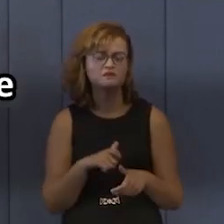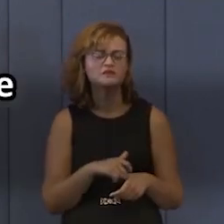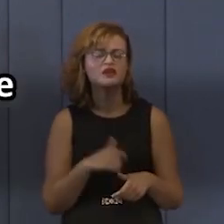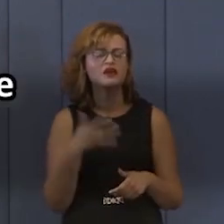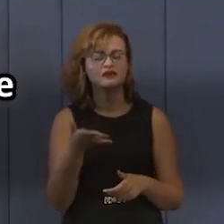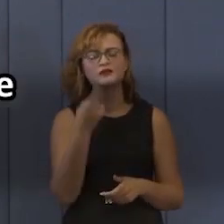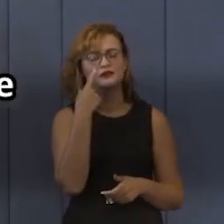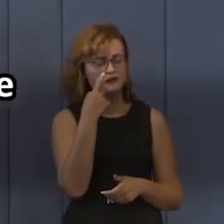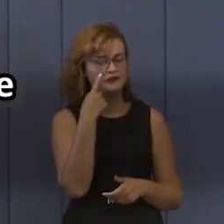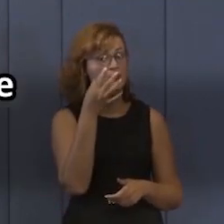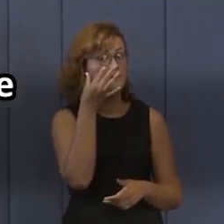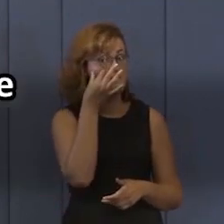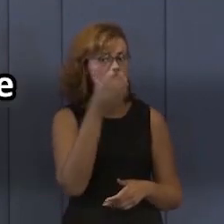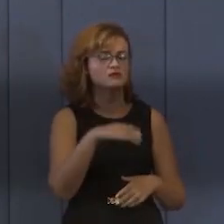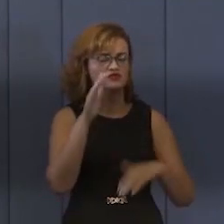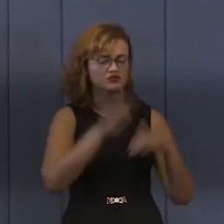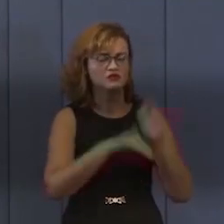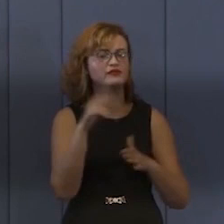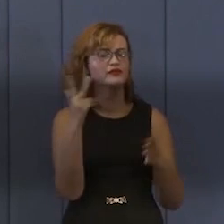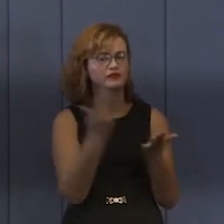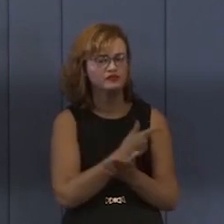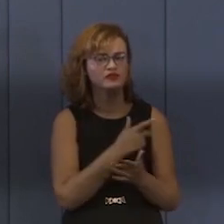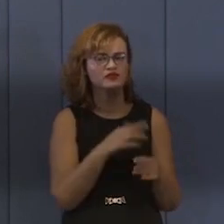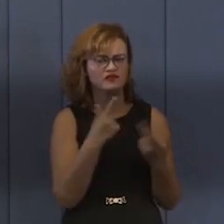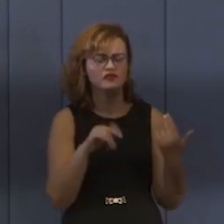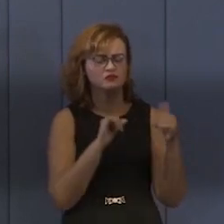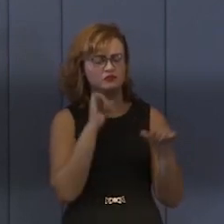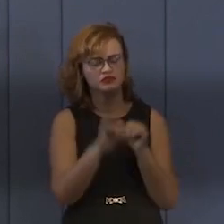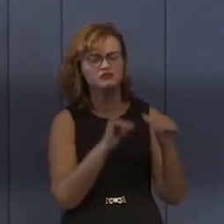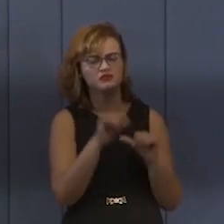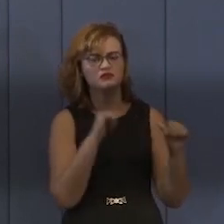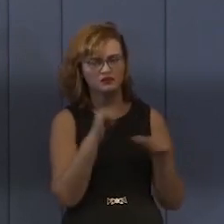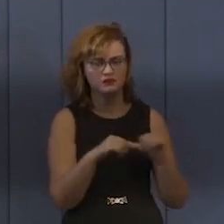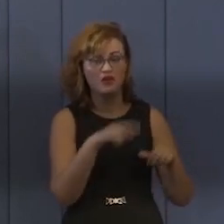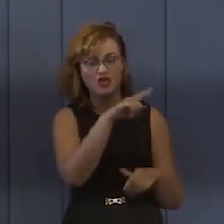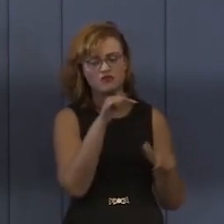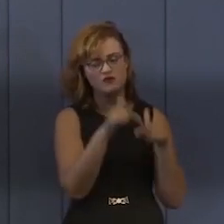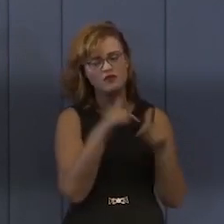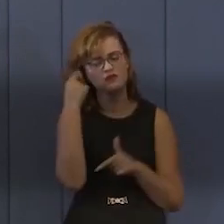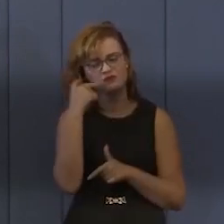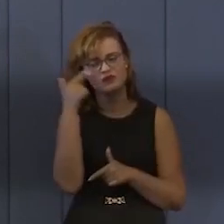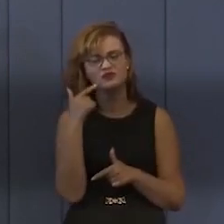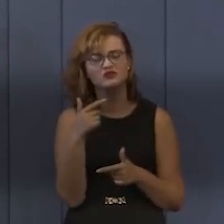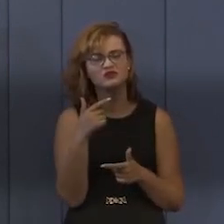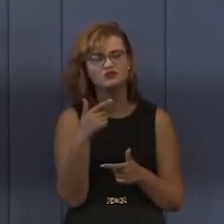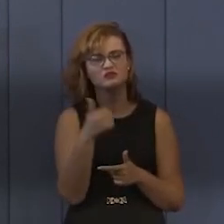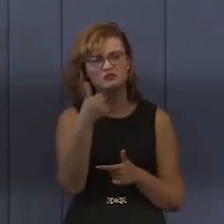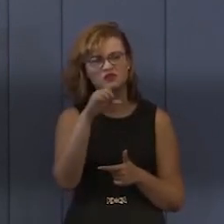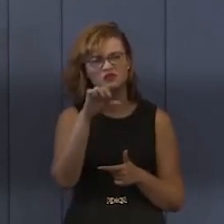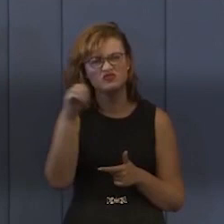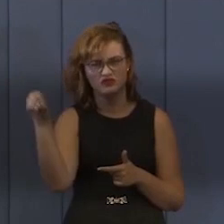de mercado de capitais e direito societário. Eu vi isso acontecer na prática, as coisas se modificando.